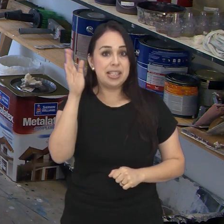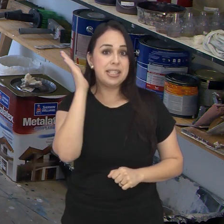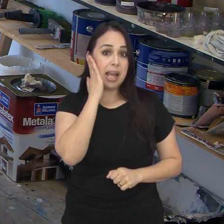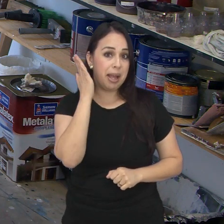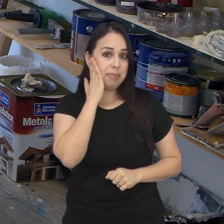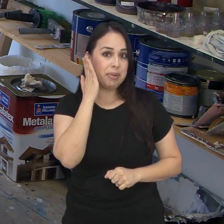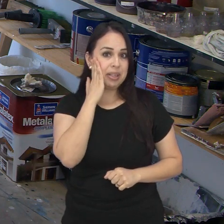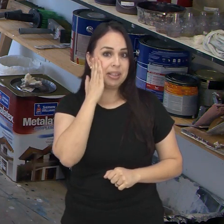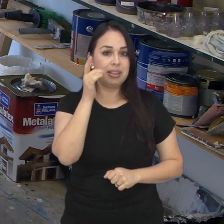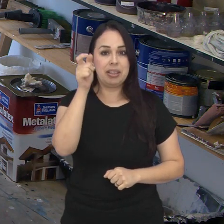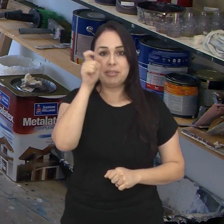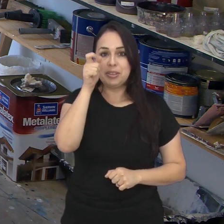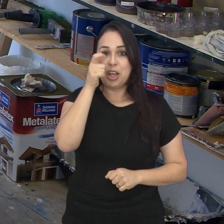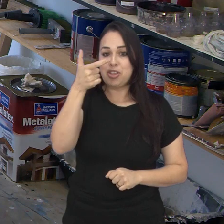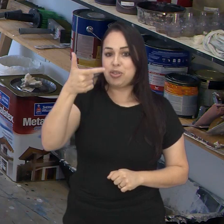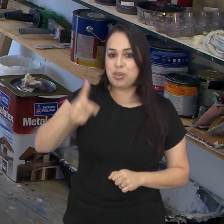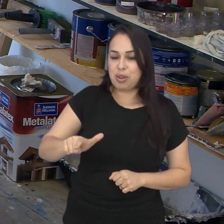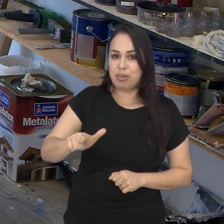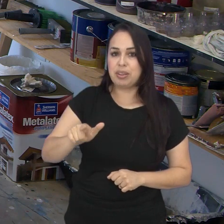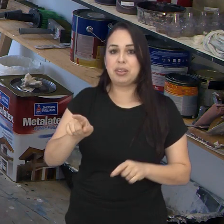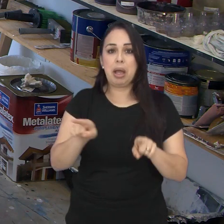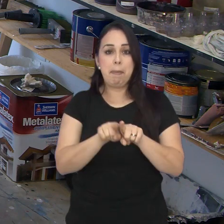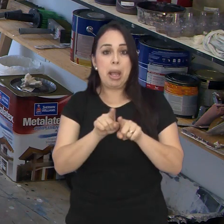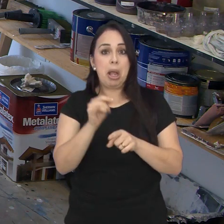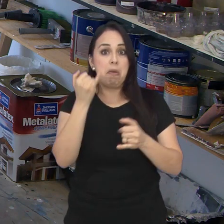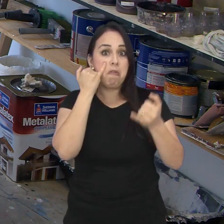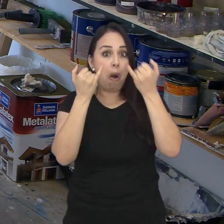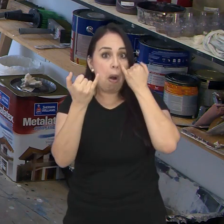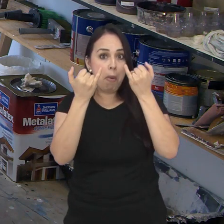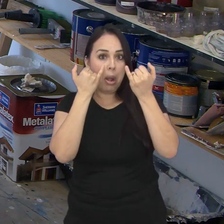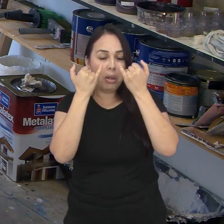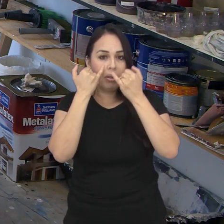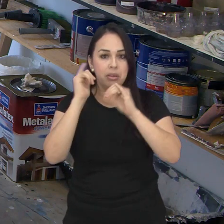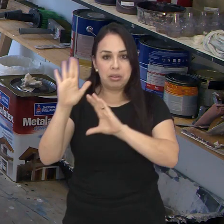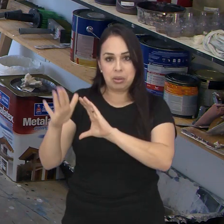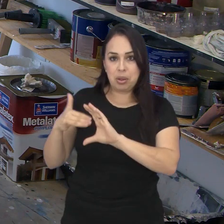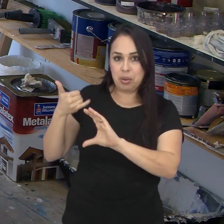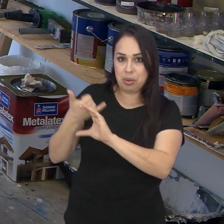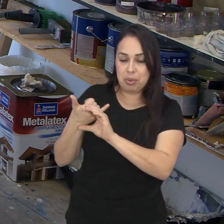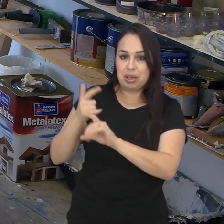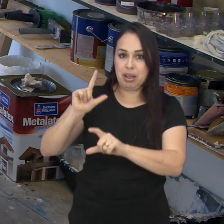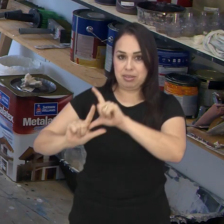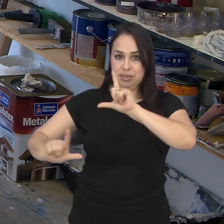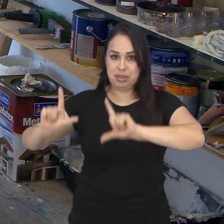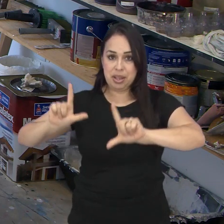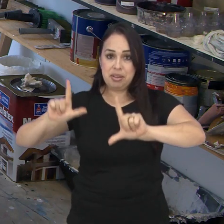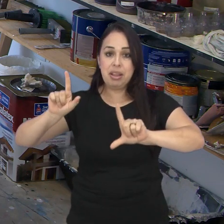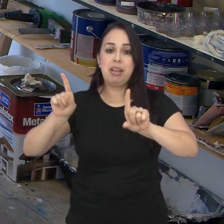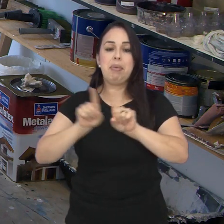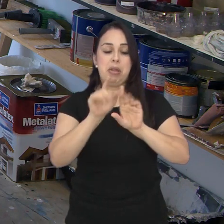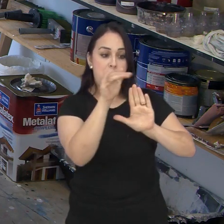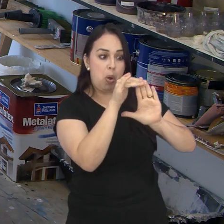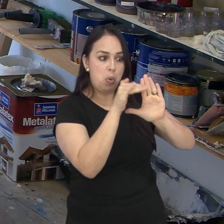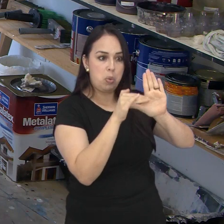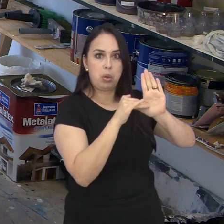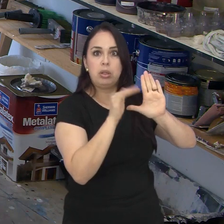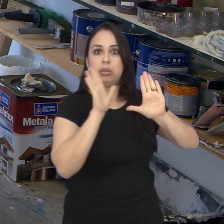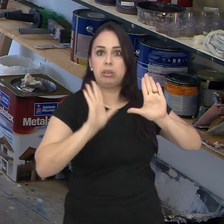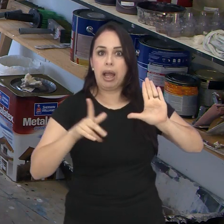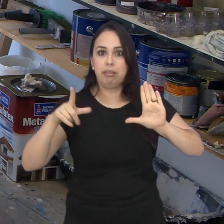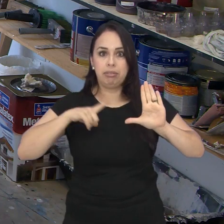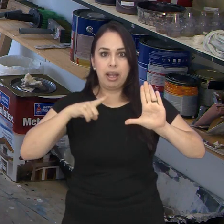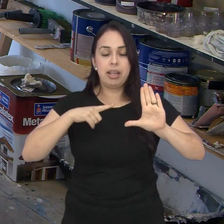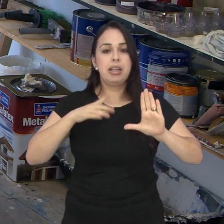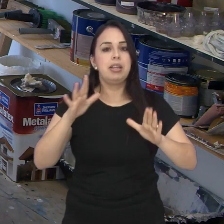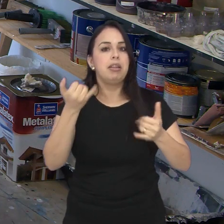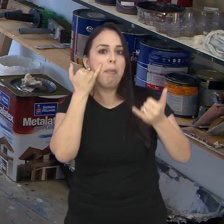vocês já sabem, né? Se quiser assistir esse programa novamente, pegar uma informação, tem o canal no YouTube, né, da TV Câmara, todos os programas lá. E se